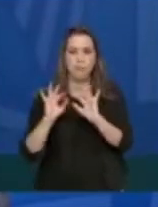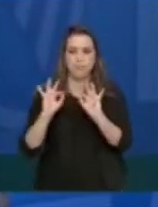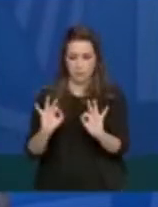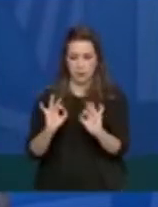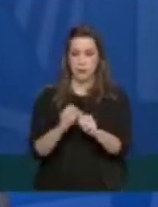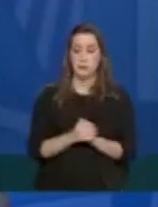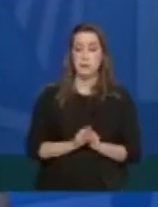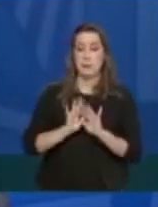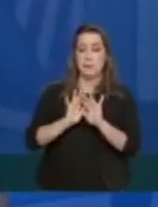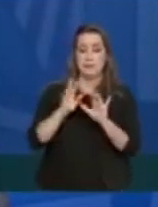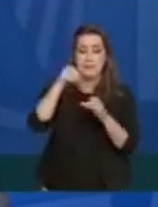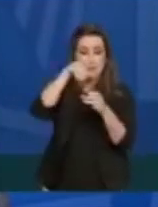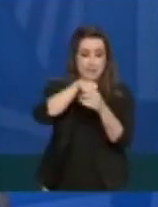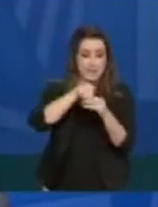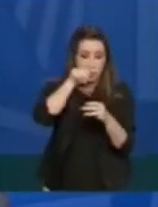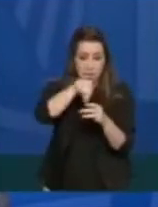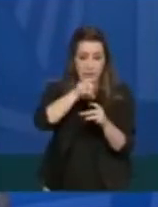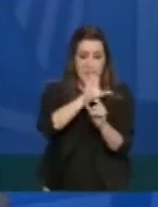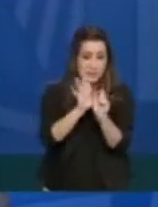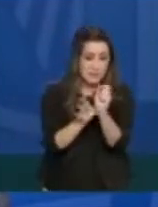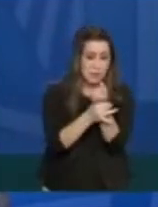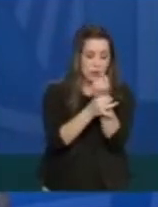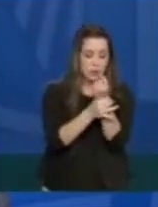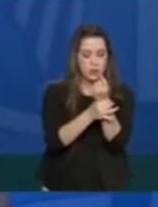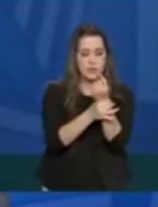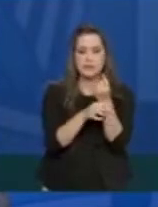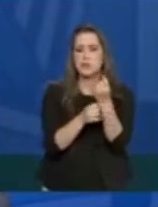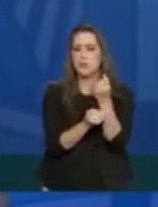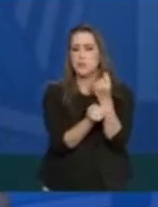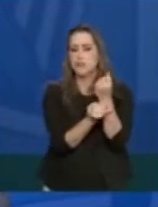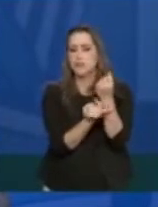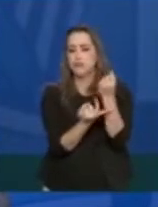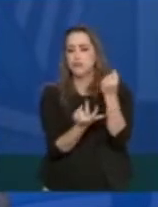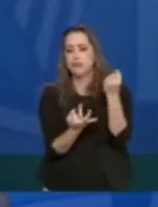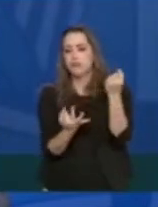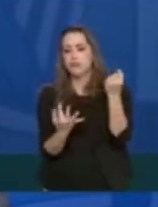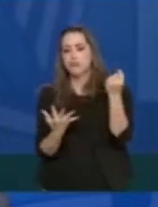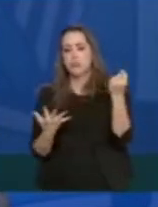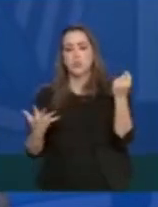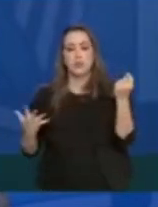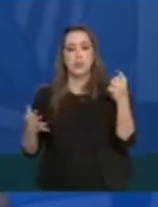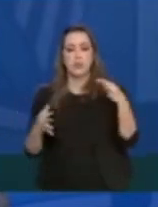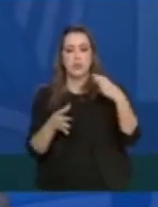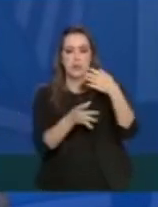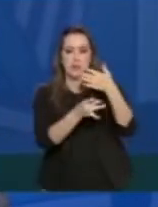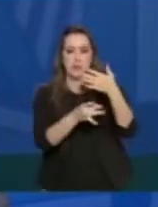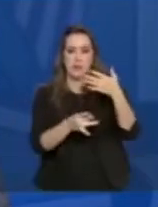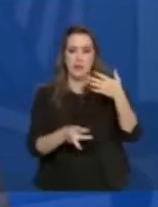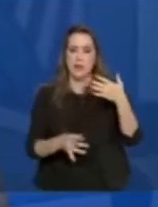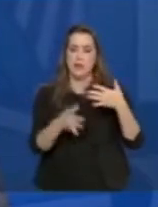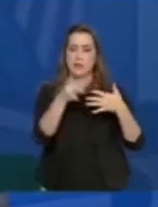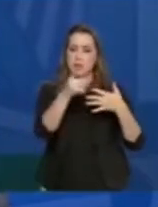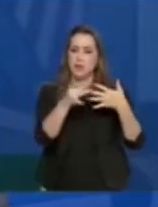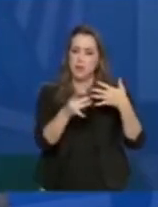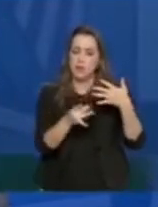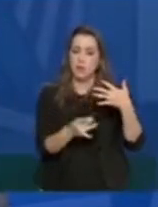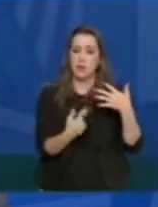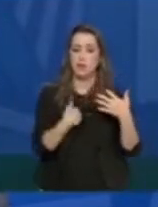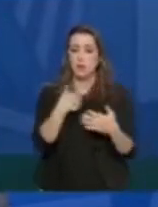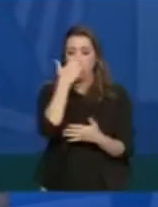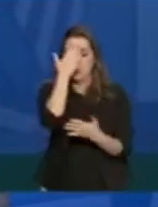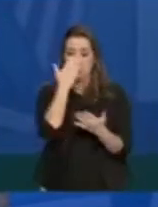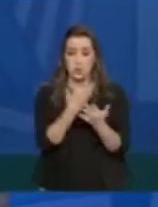E dentro desse universo há várias perspectivas. E eu tenho certeza que o próprio deputado